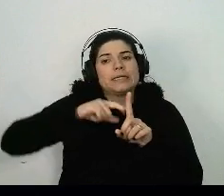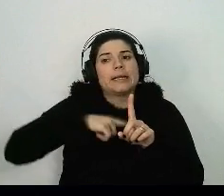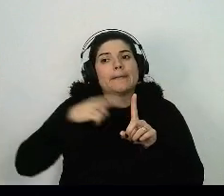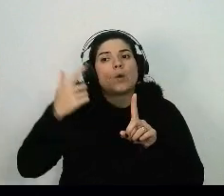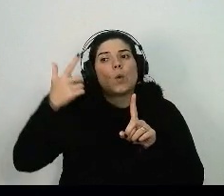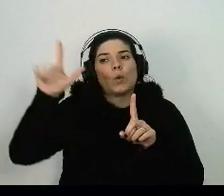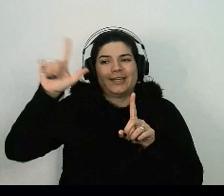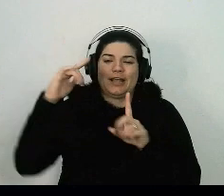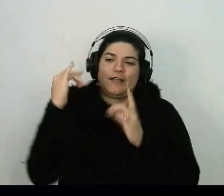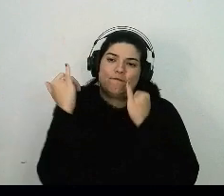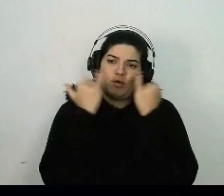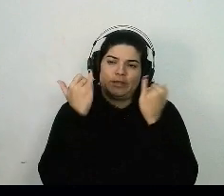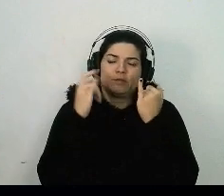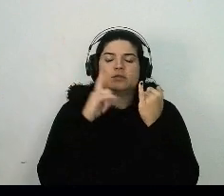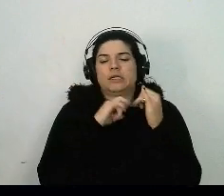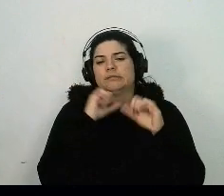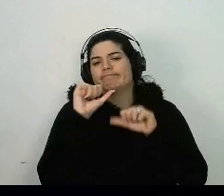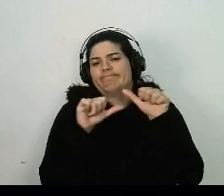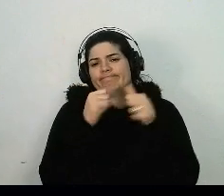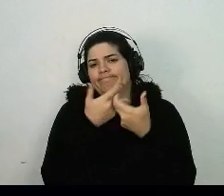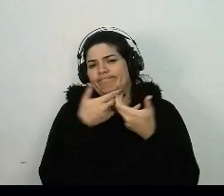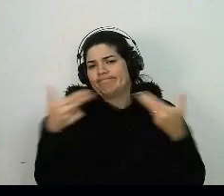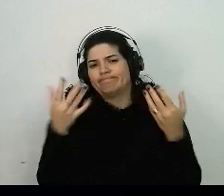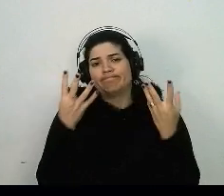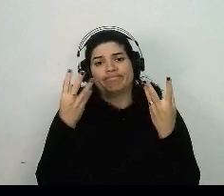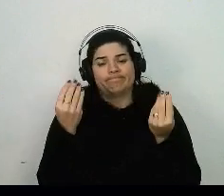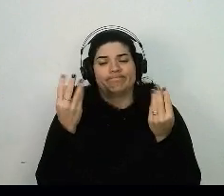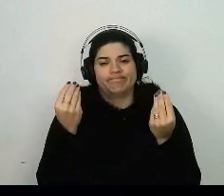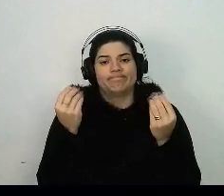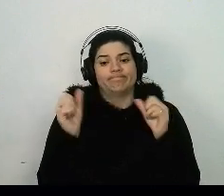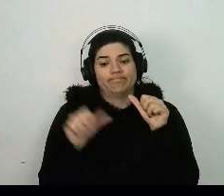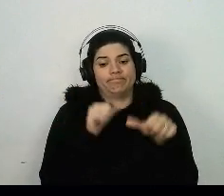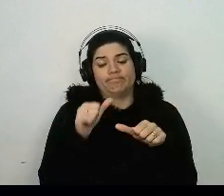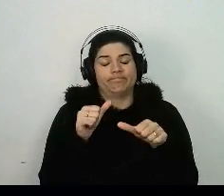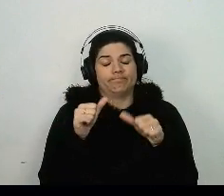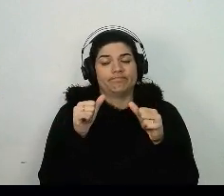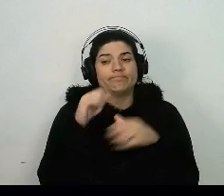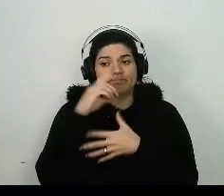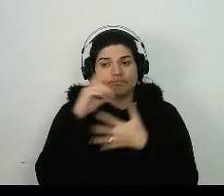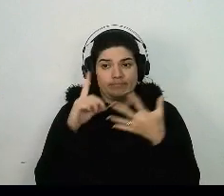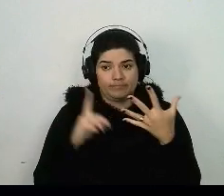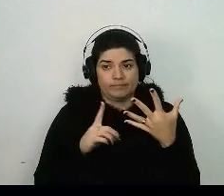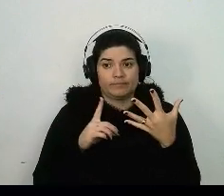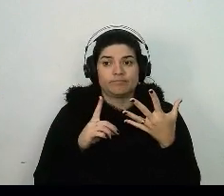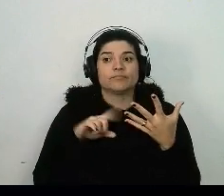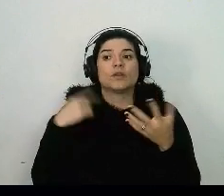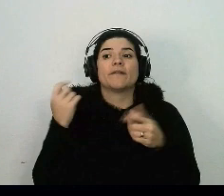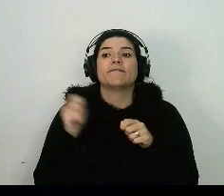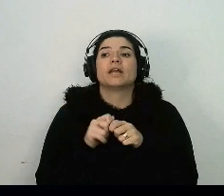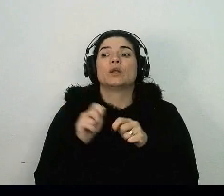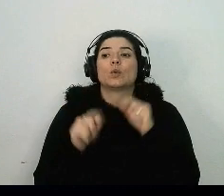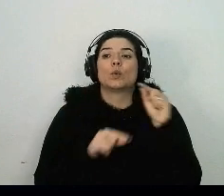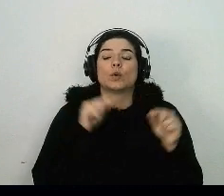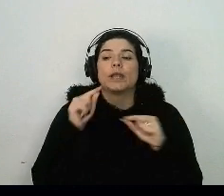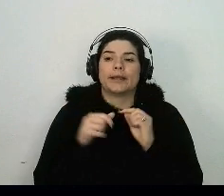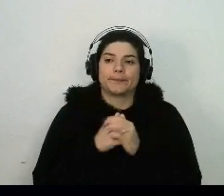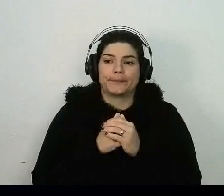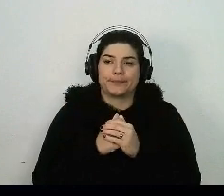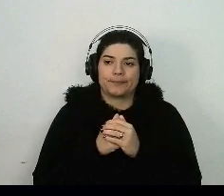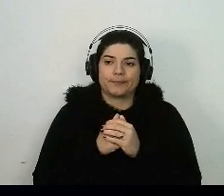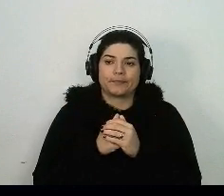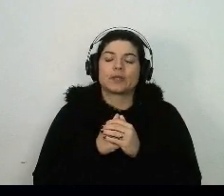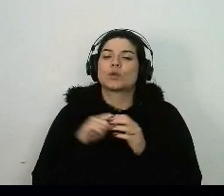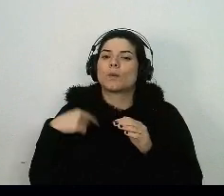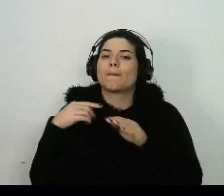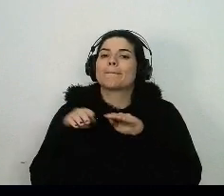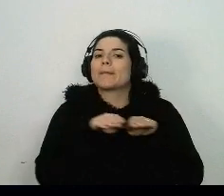eu tinha uma variedade de volumetria dentro desse caminho. E o que nós fizemos? Bom, nosso padrão é a árvore,